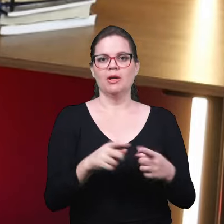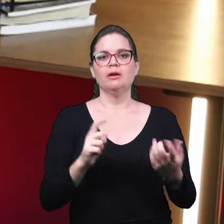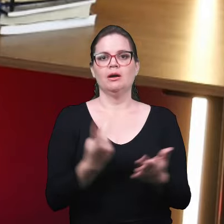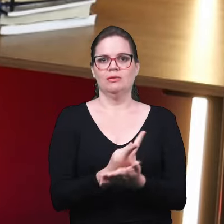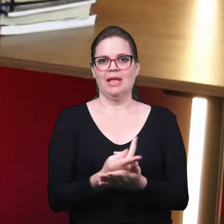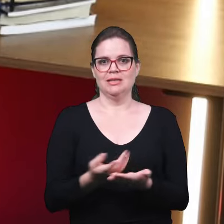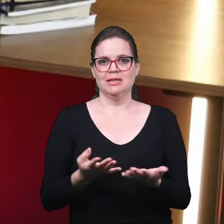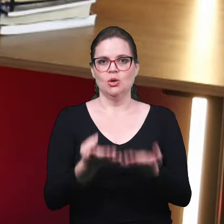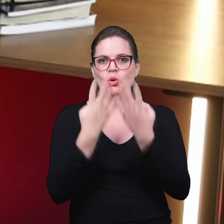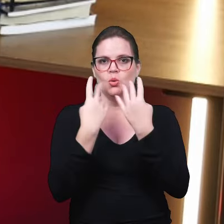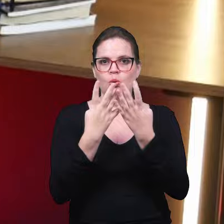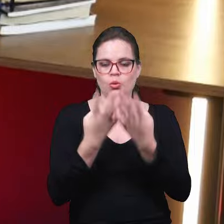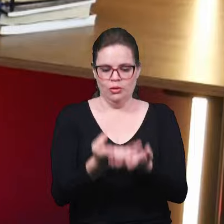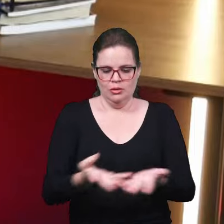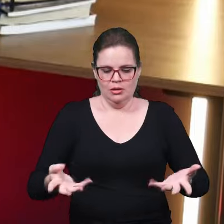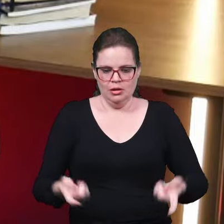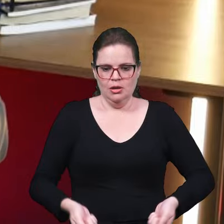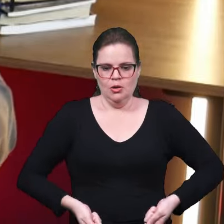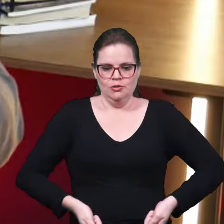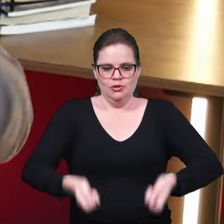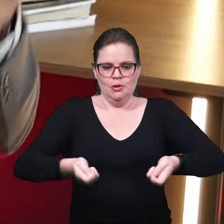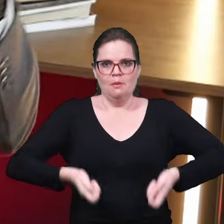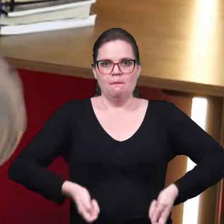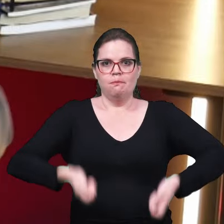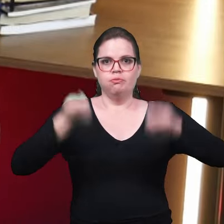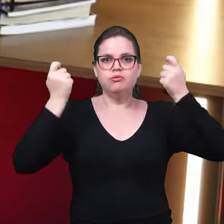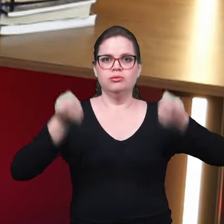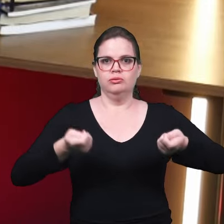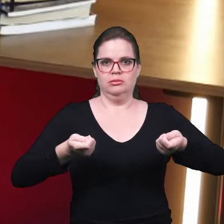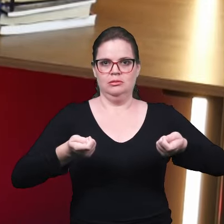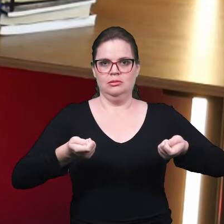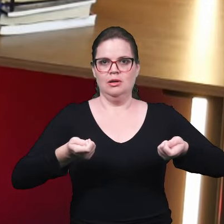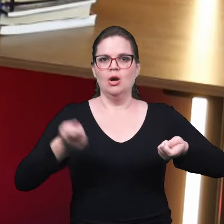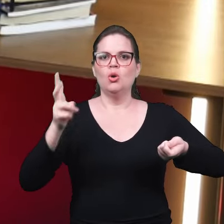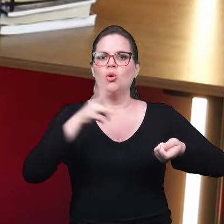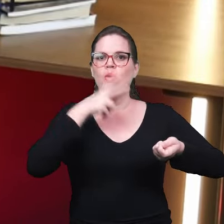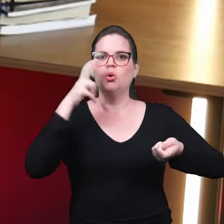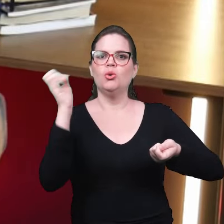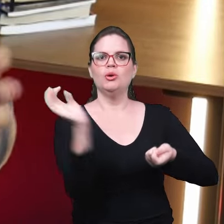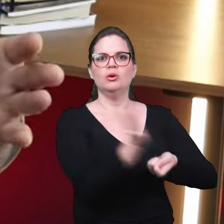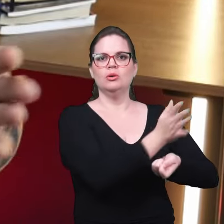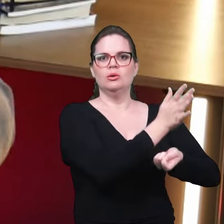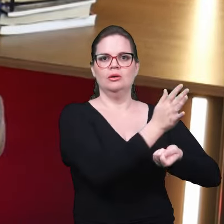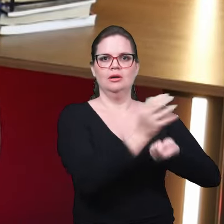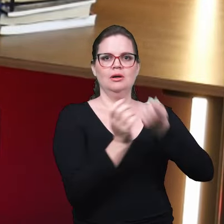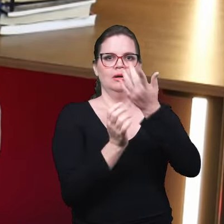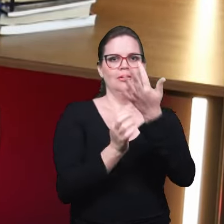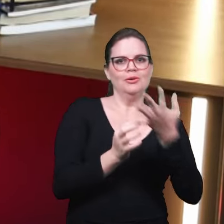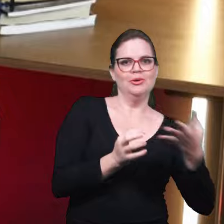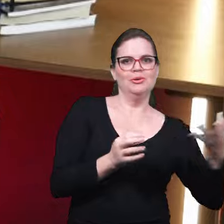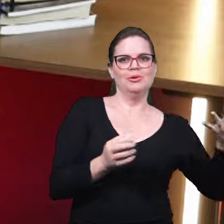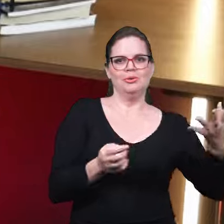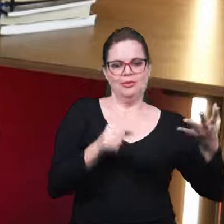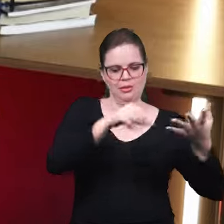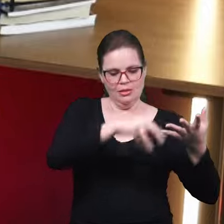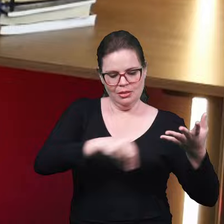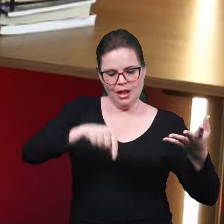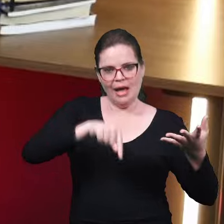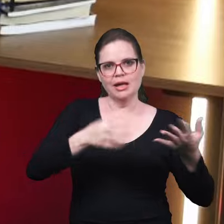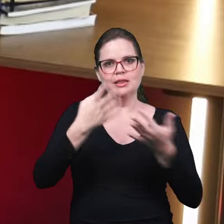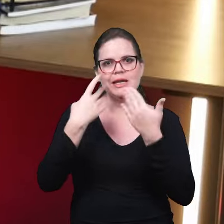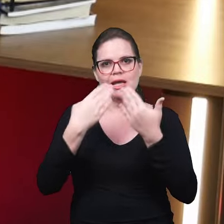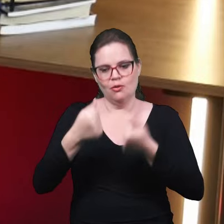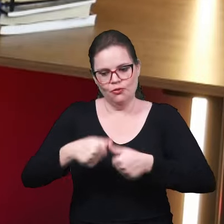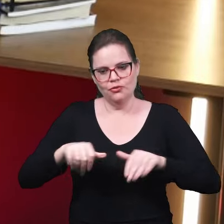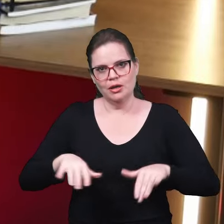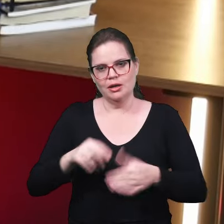bater, o trigo descia, o grão ficava, mas a palha era levada pelo vento. Então o mundo hoje, nós vamos ver isso, né? Os